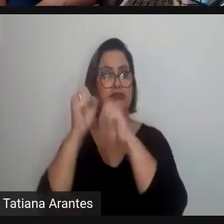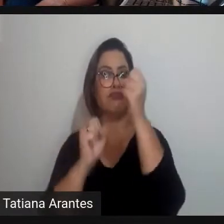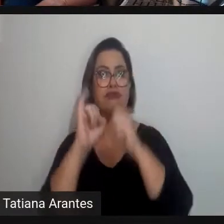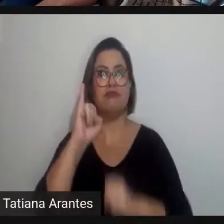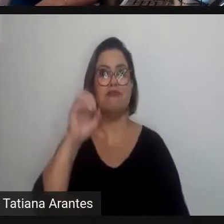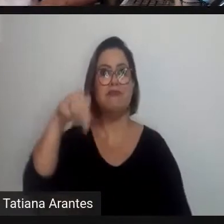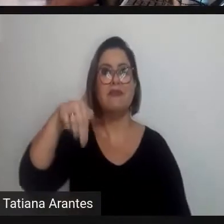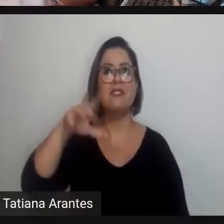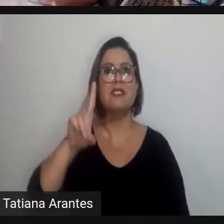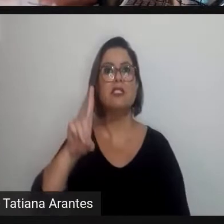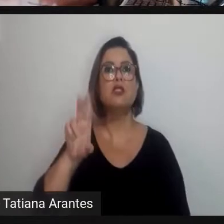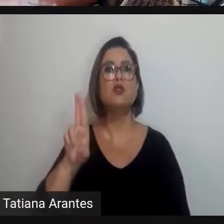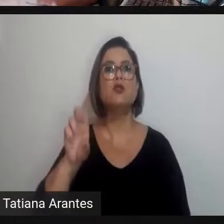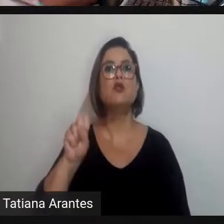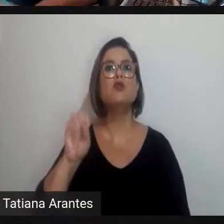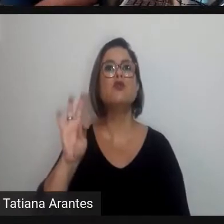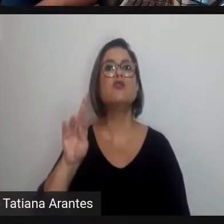ergonomia,